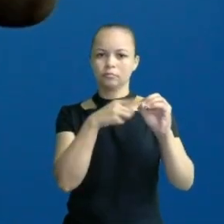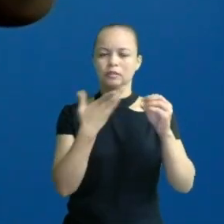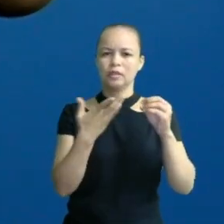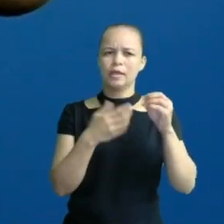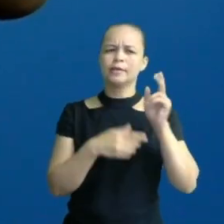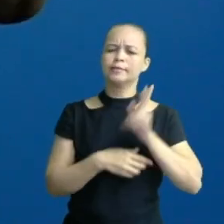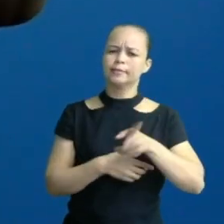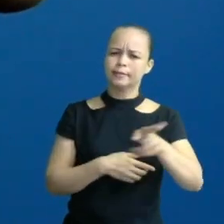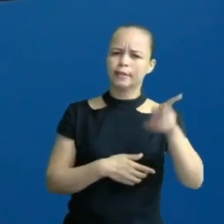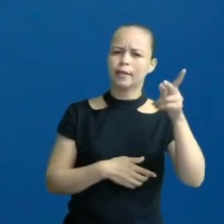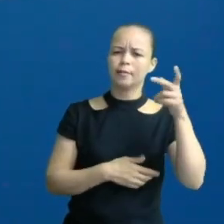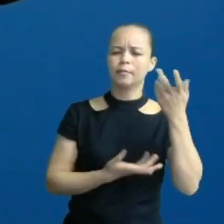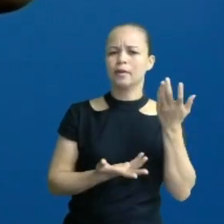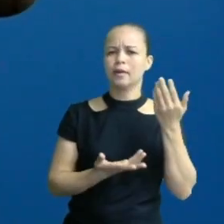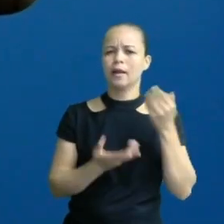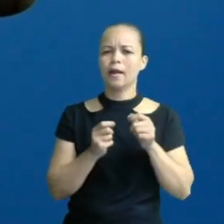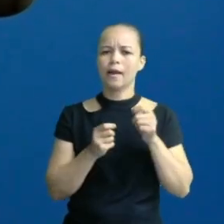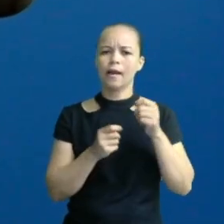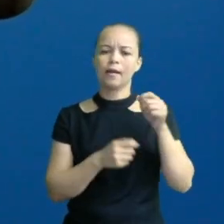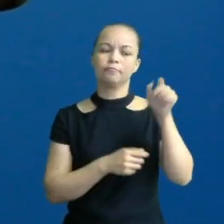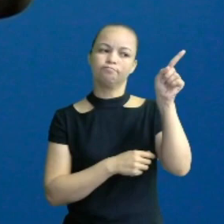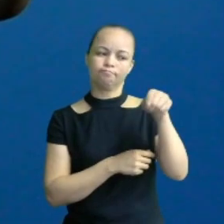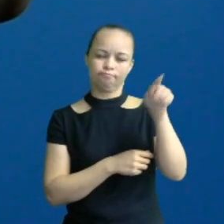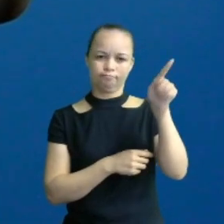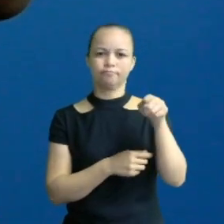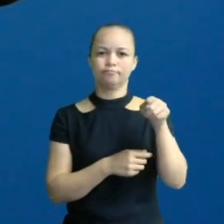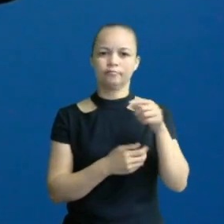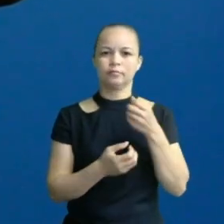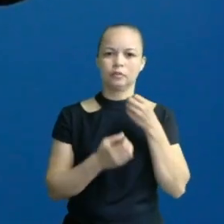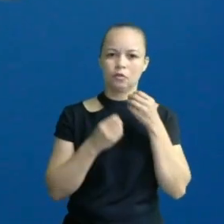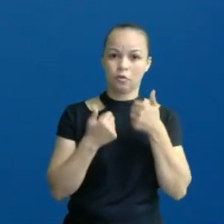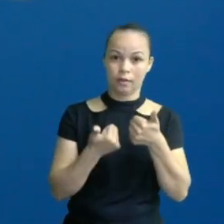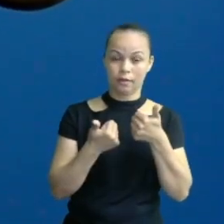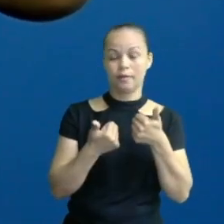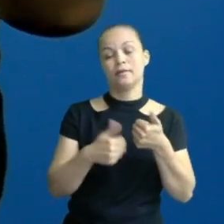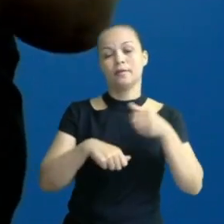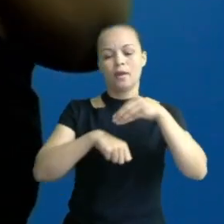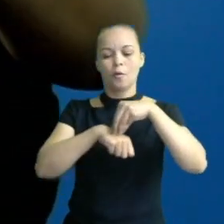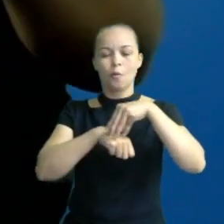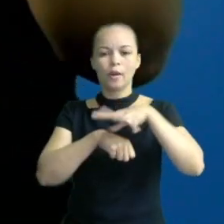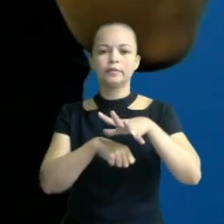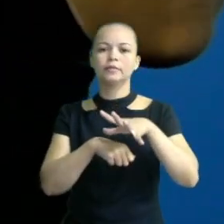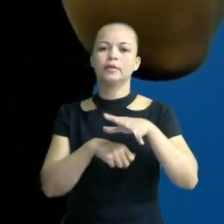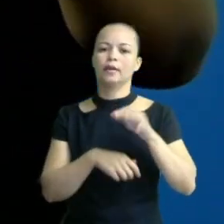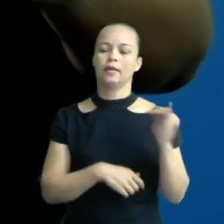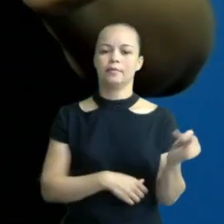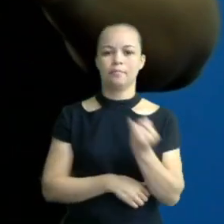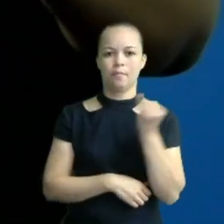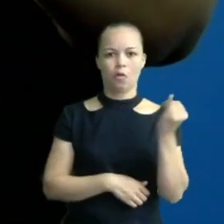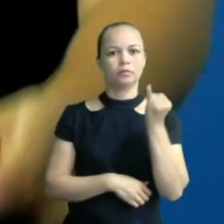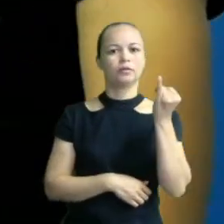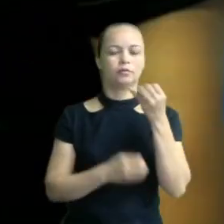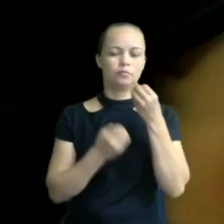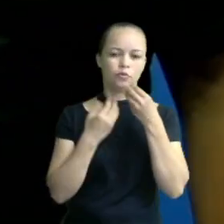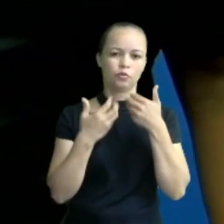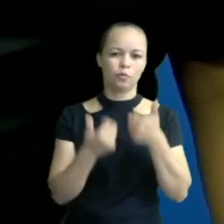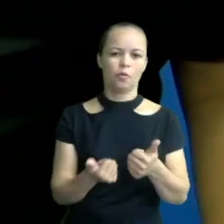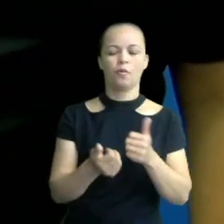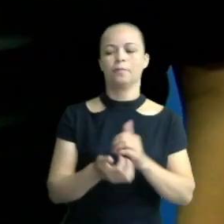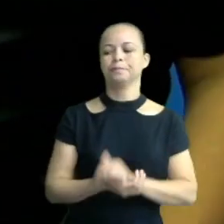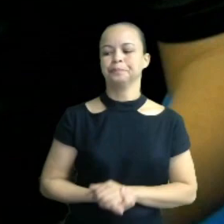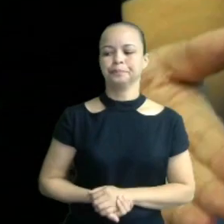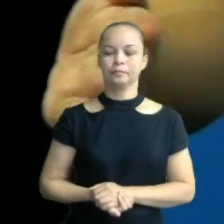você sempre irá crasear. Tá bom, gente? É uma dica excelente, muito boa. Tá